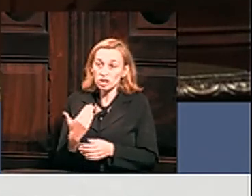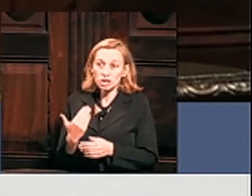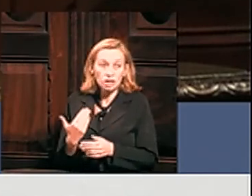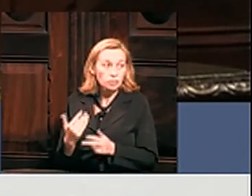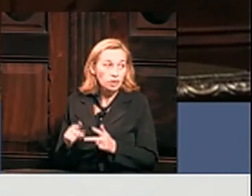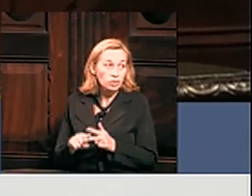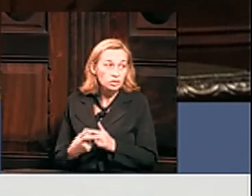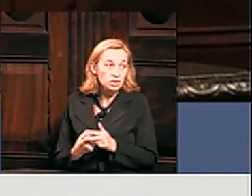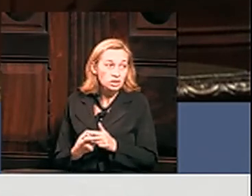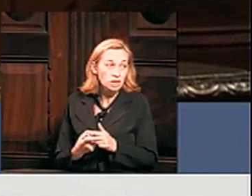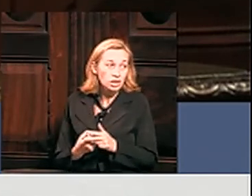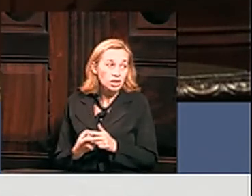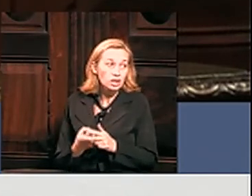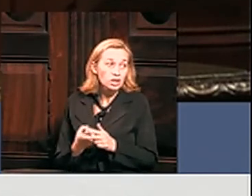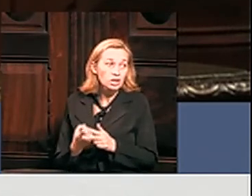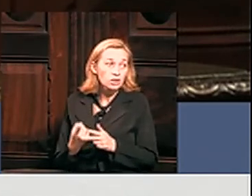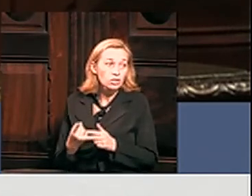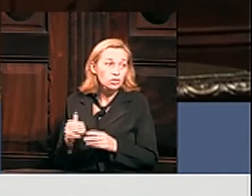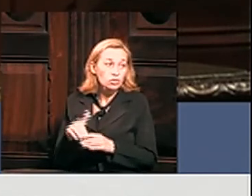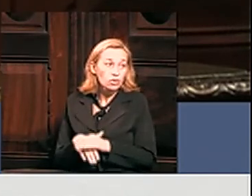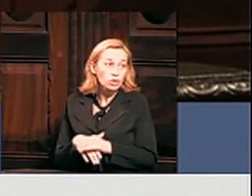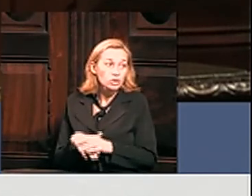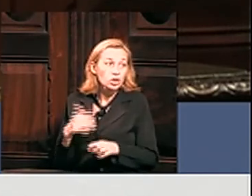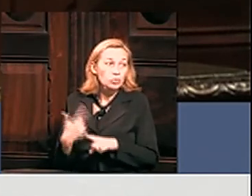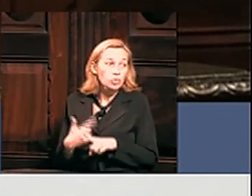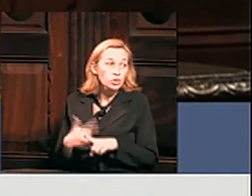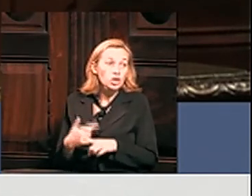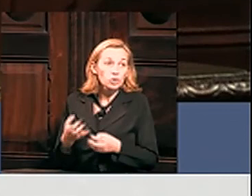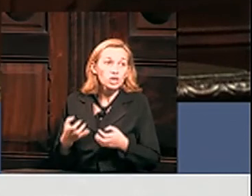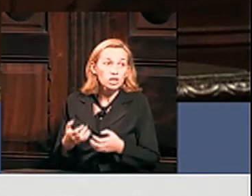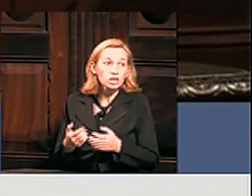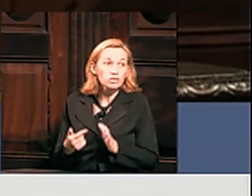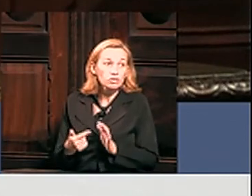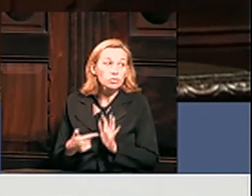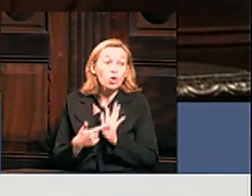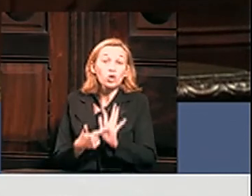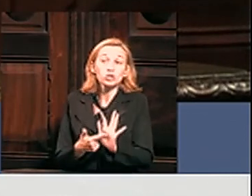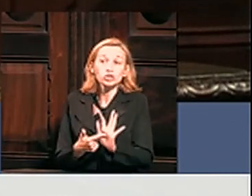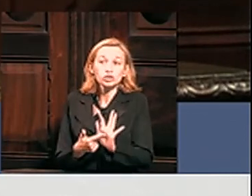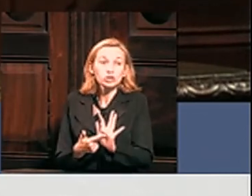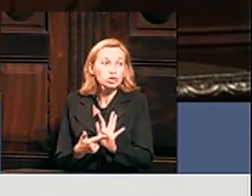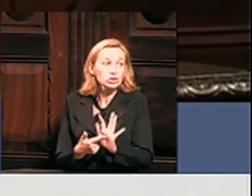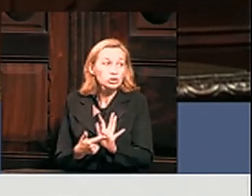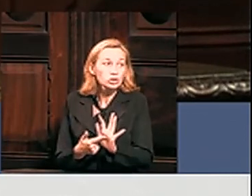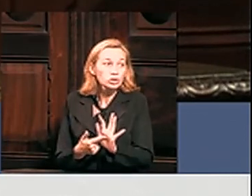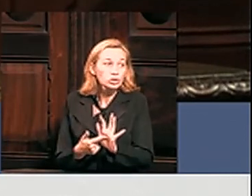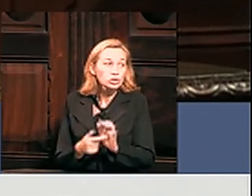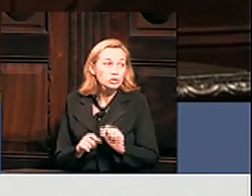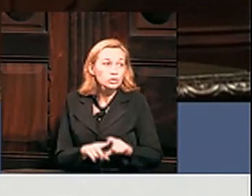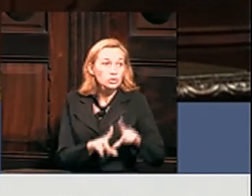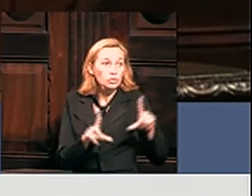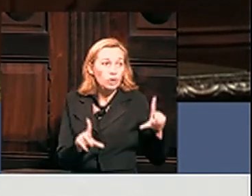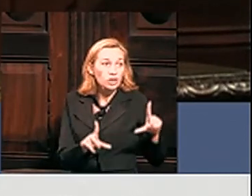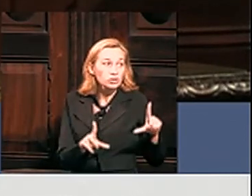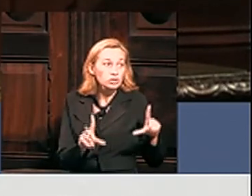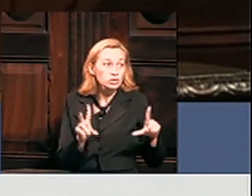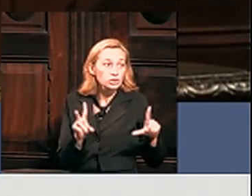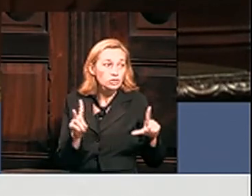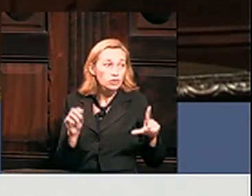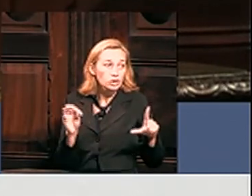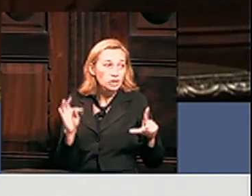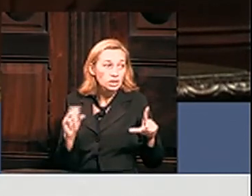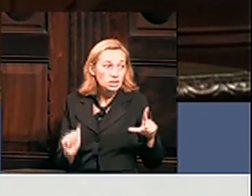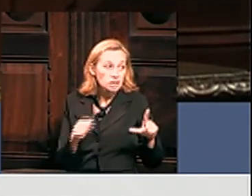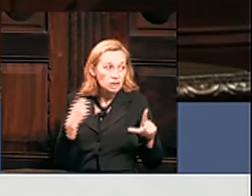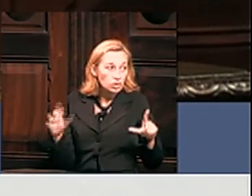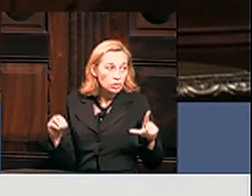verificação de quórum, porque quero que fique registrado no quadro de votação